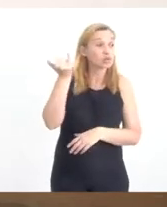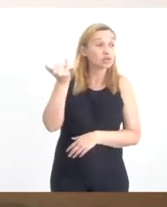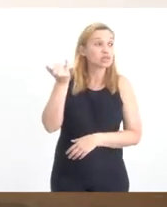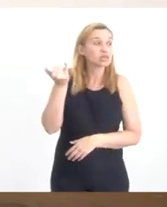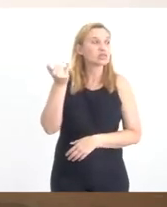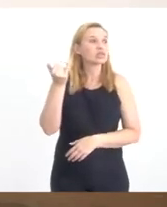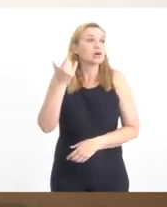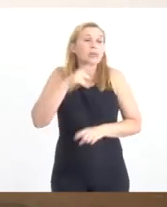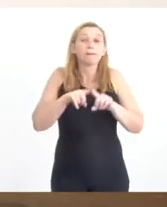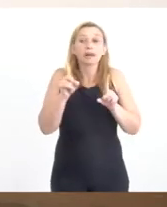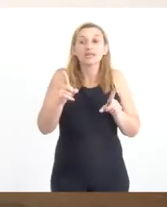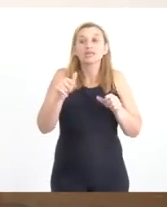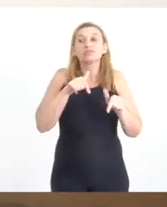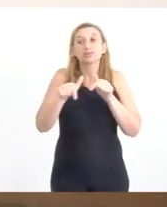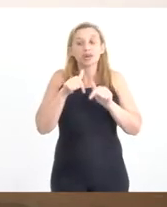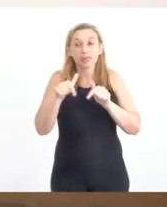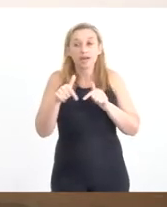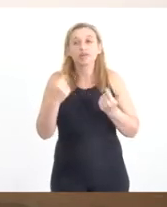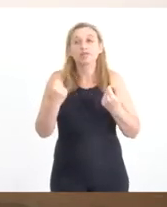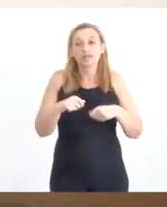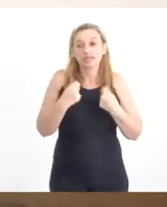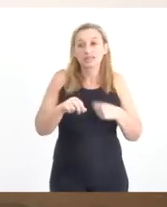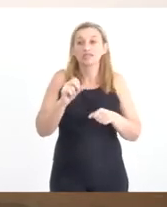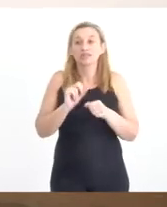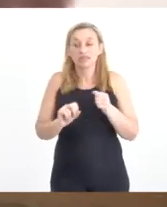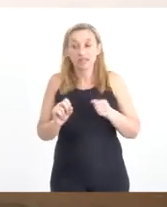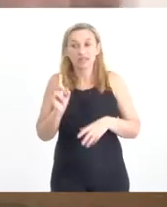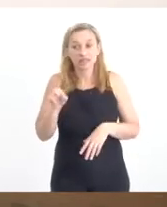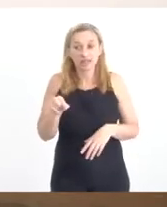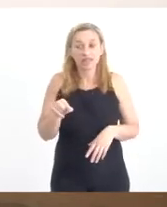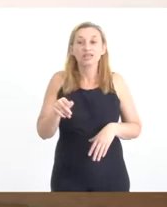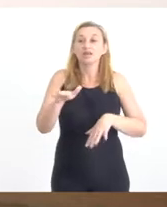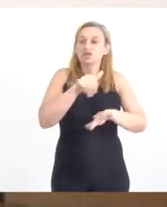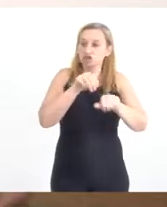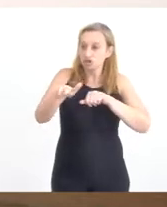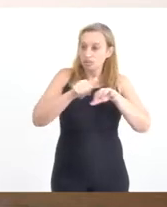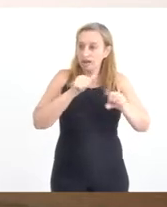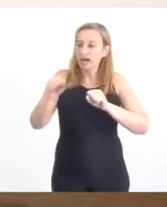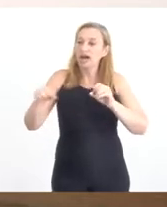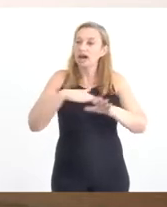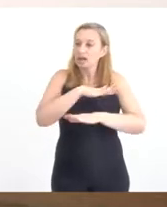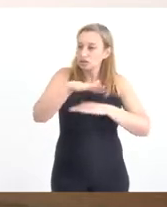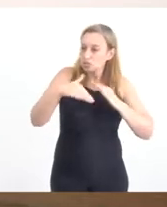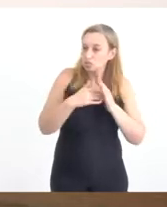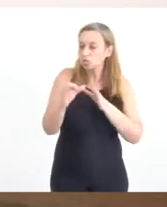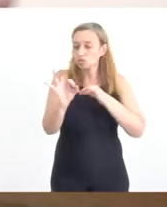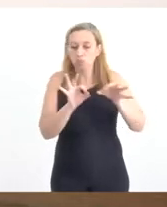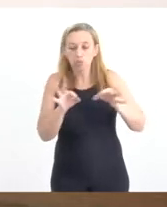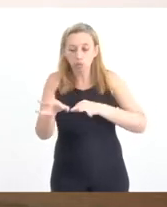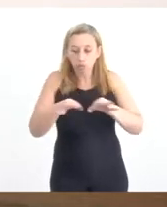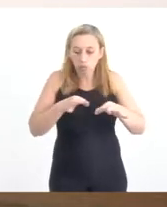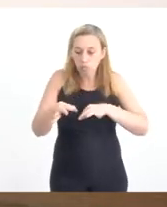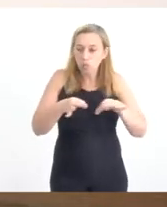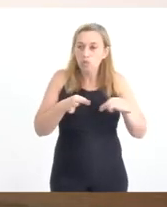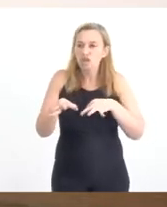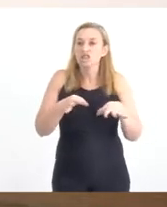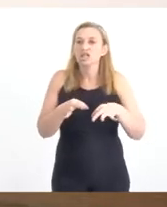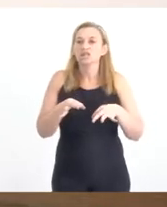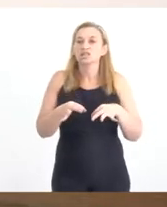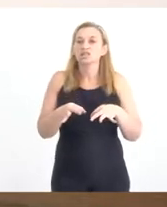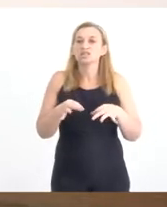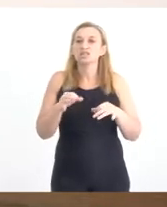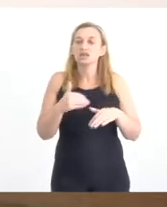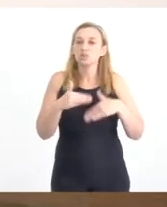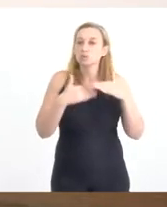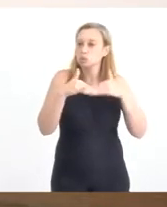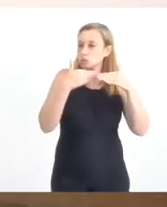mas que é o trabalho que precisa ser feito né precisa chamar sua ansiedade organizar fazer o